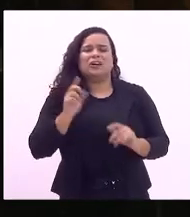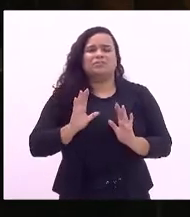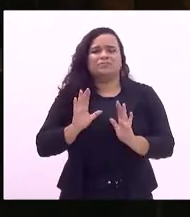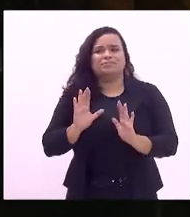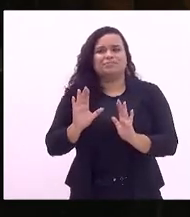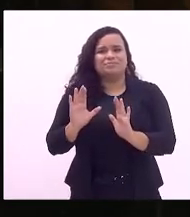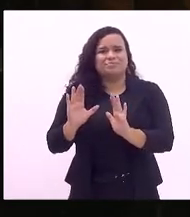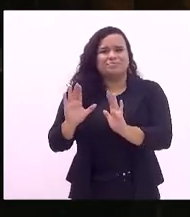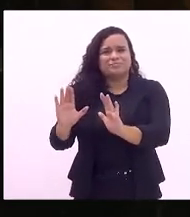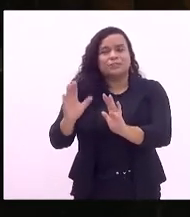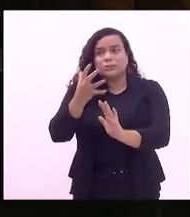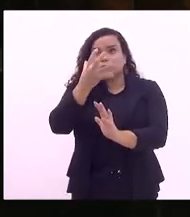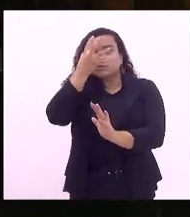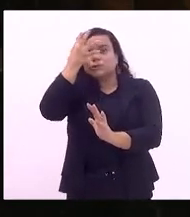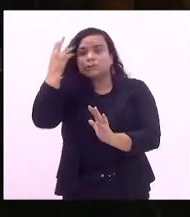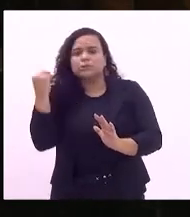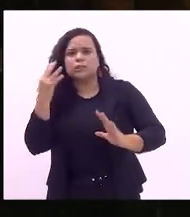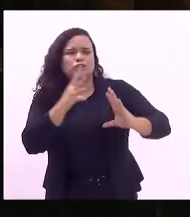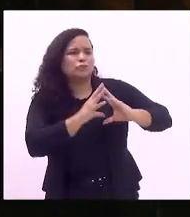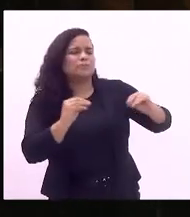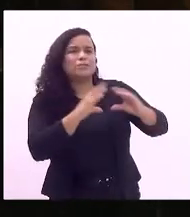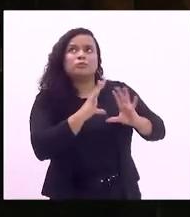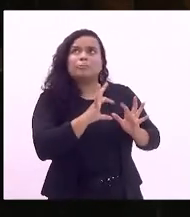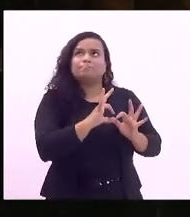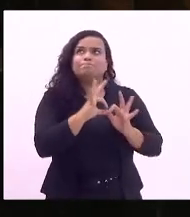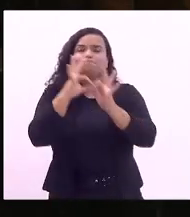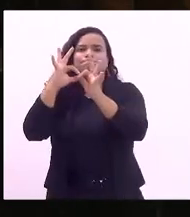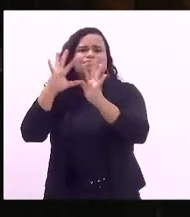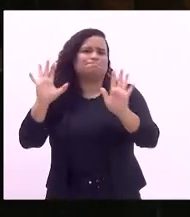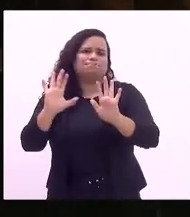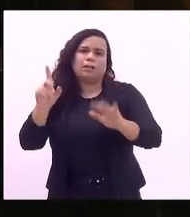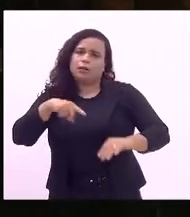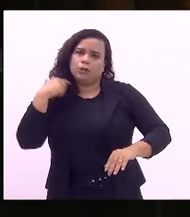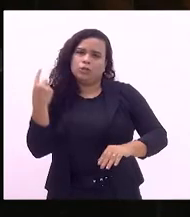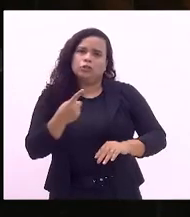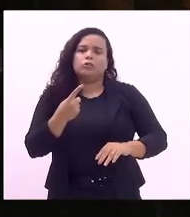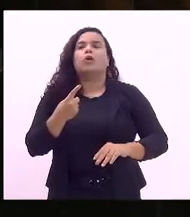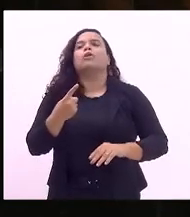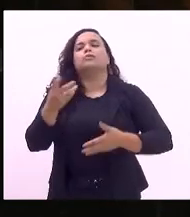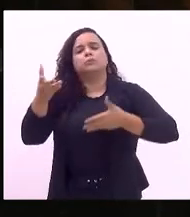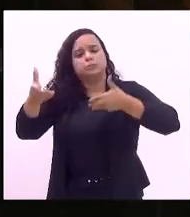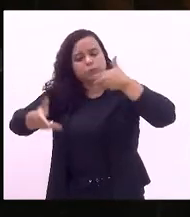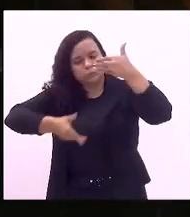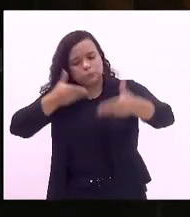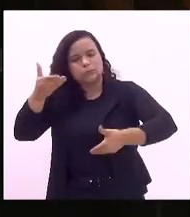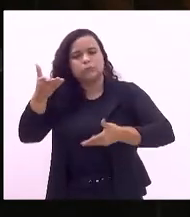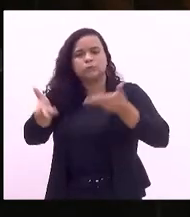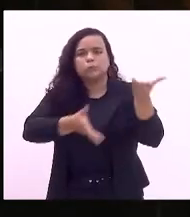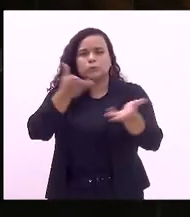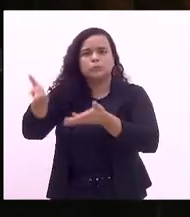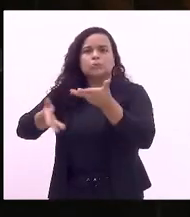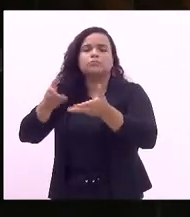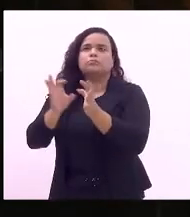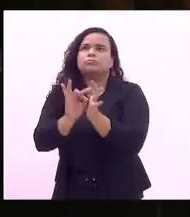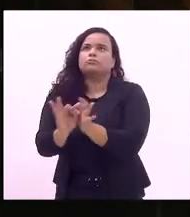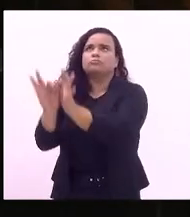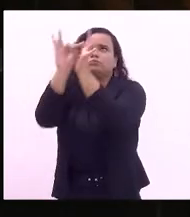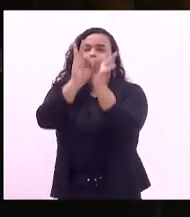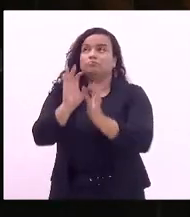de lado o espiritual no para nós é Cuidar dessa dimensão